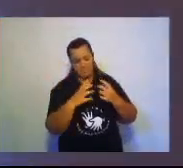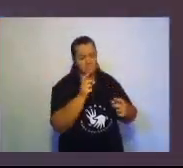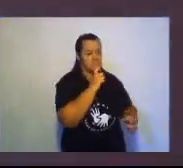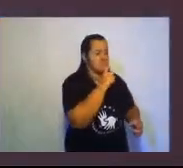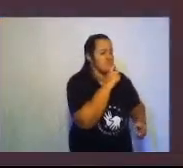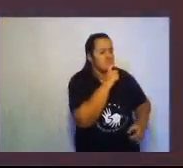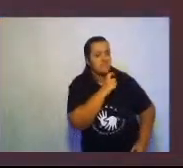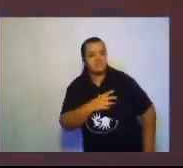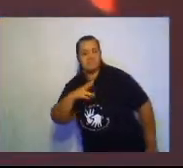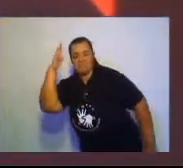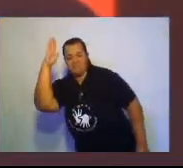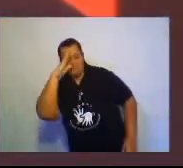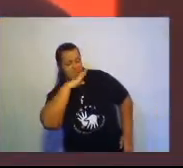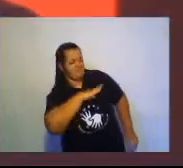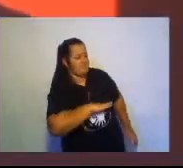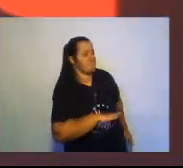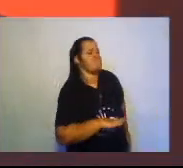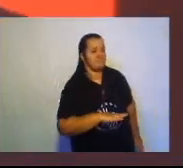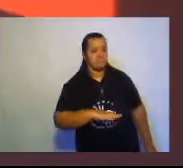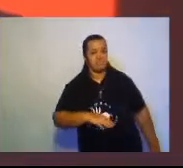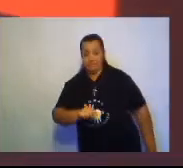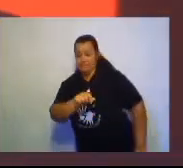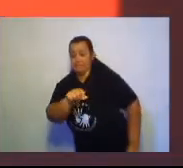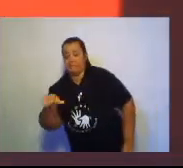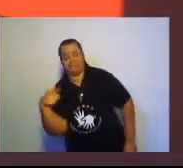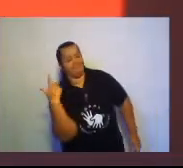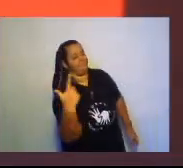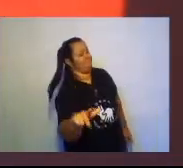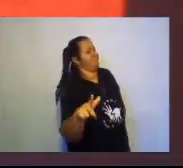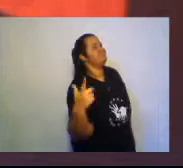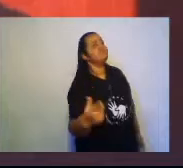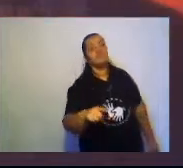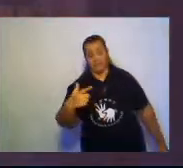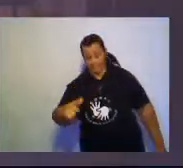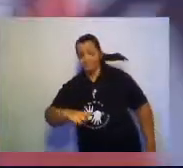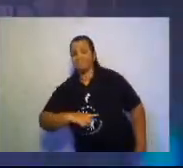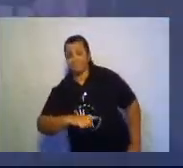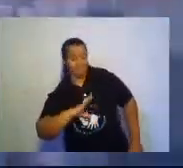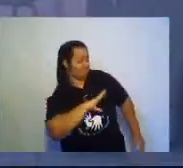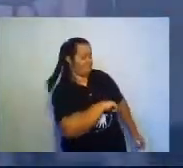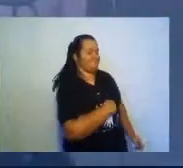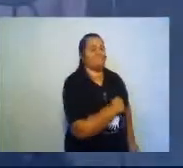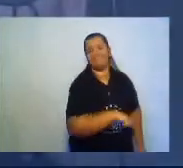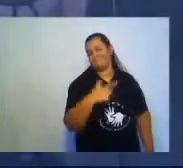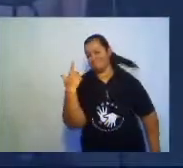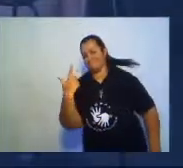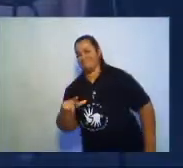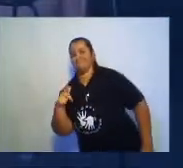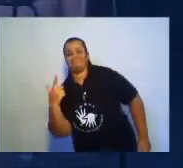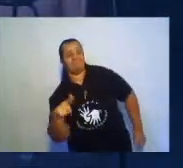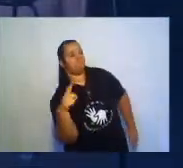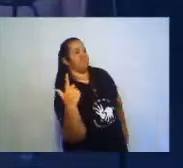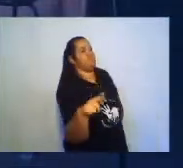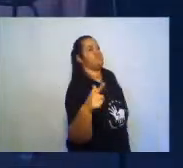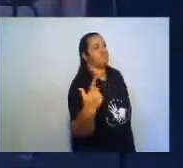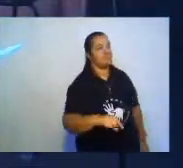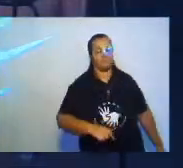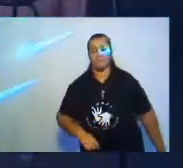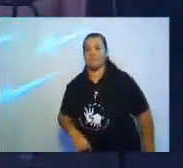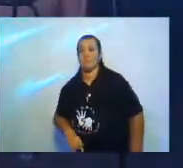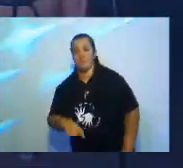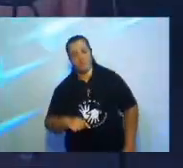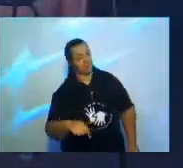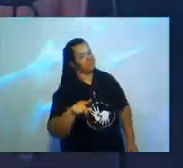eu esfriei, que eu tô mal, que eu tô sem sal. Realmente eu tô sem saudade de